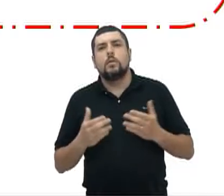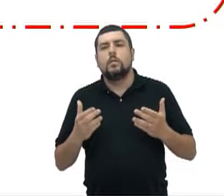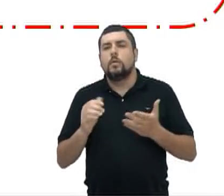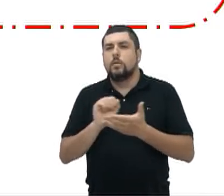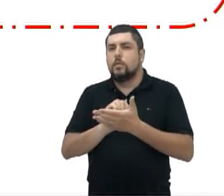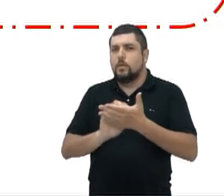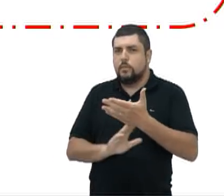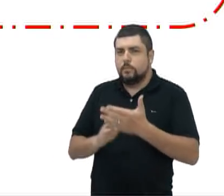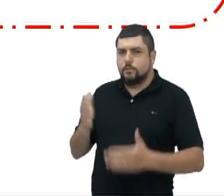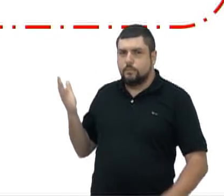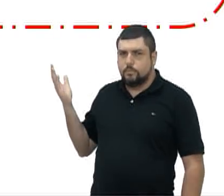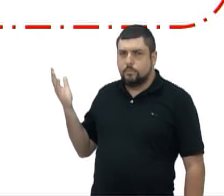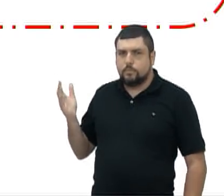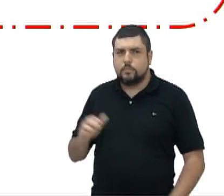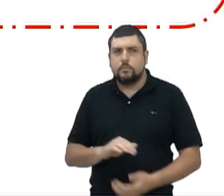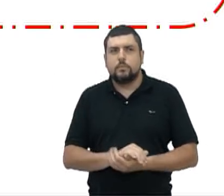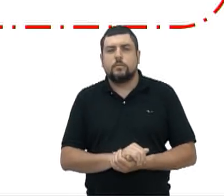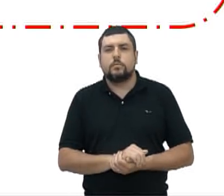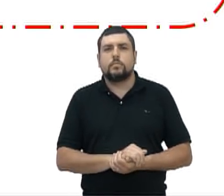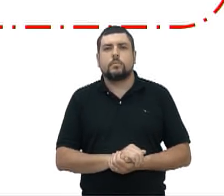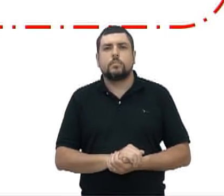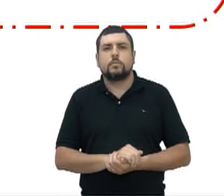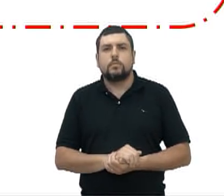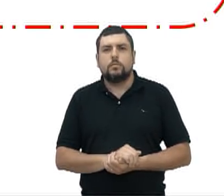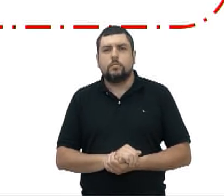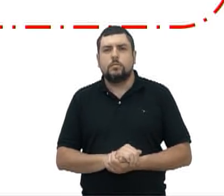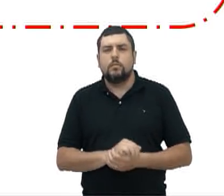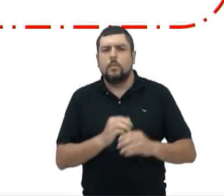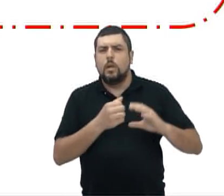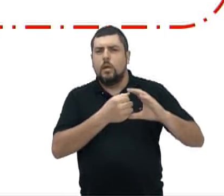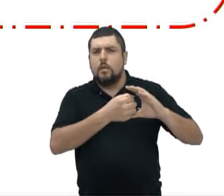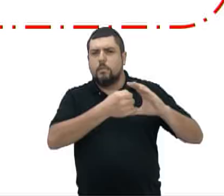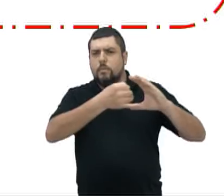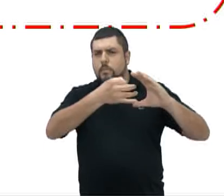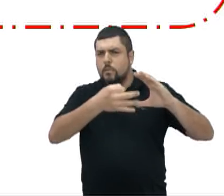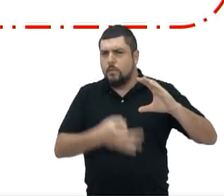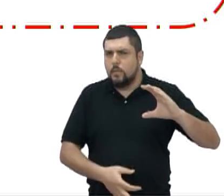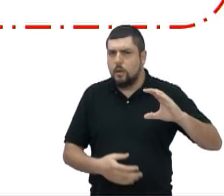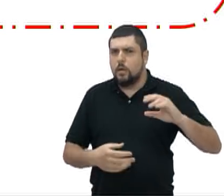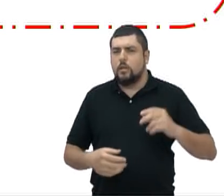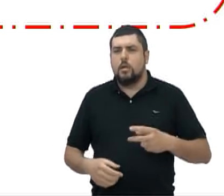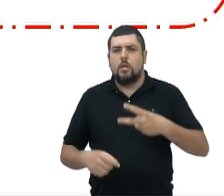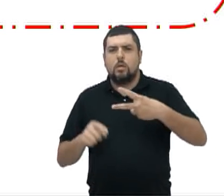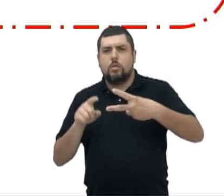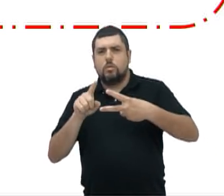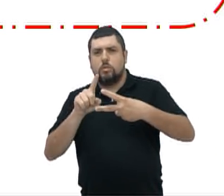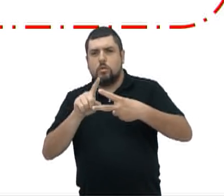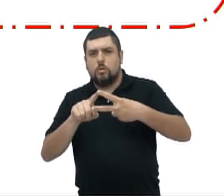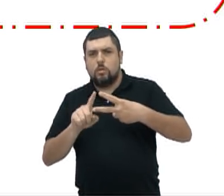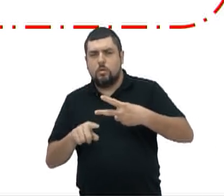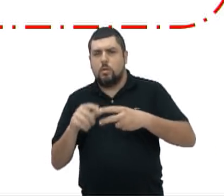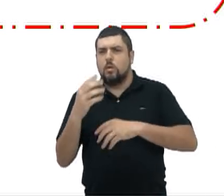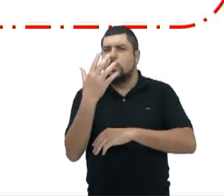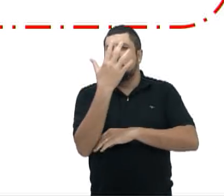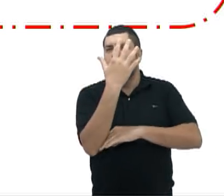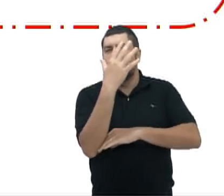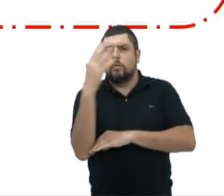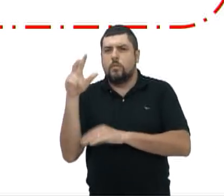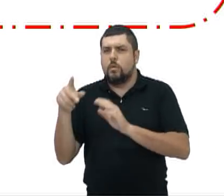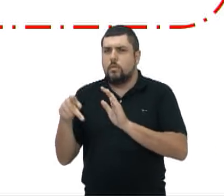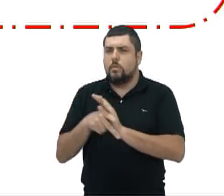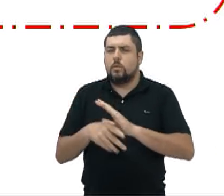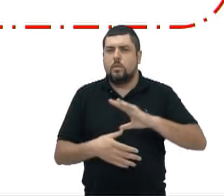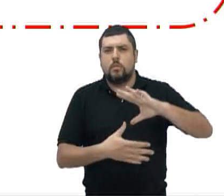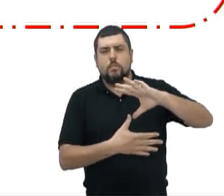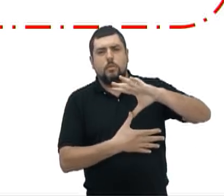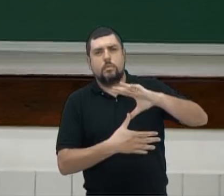atividade. Indique quais são as características de duas formações vegetais presentes no continente americano.